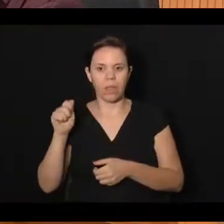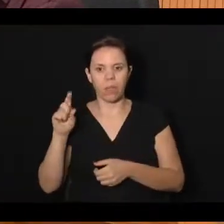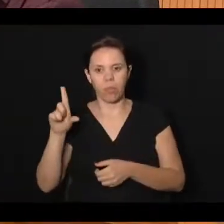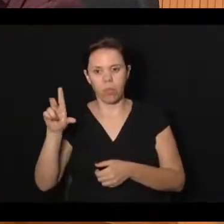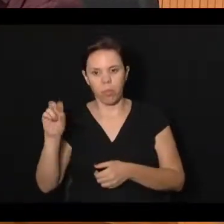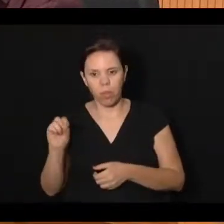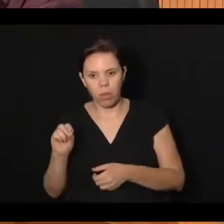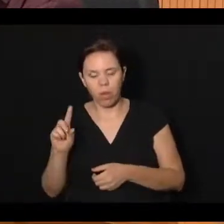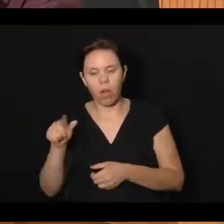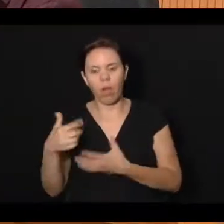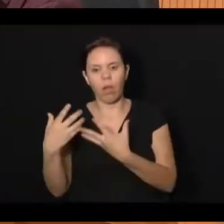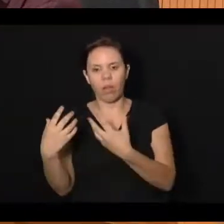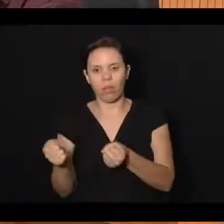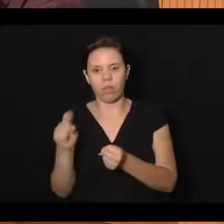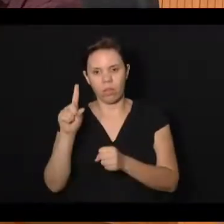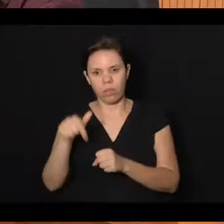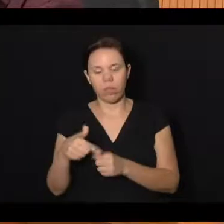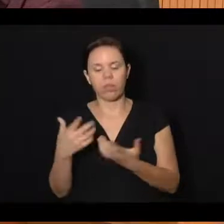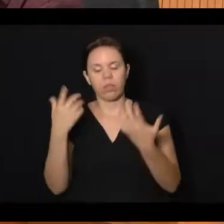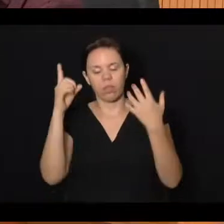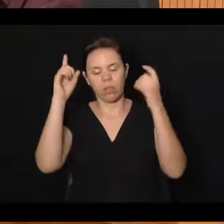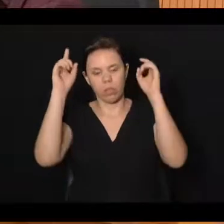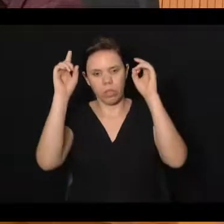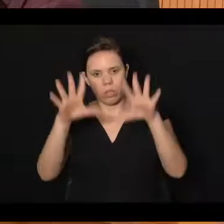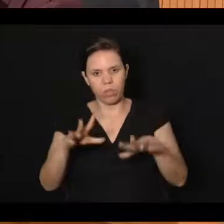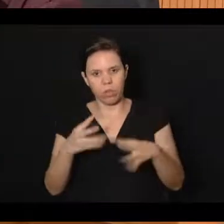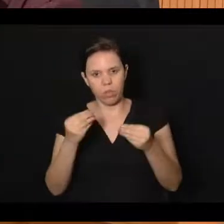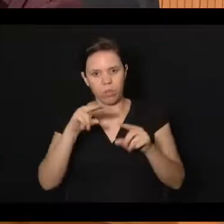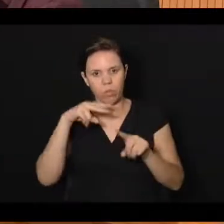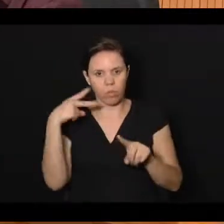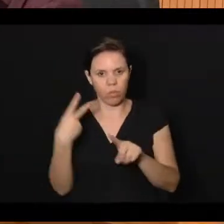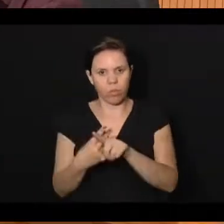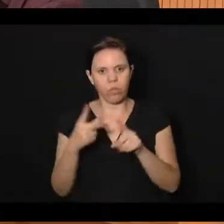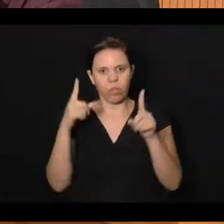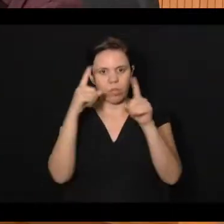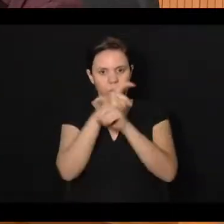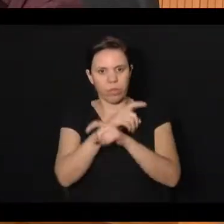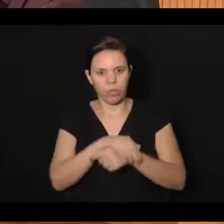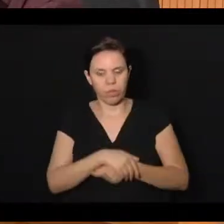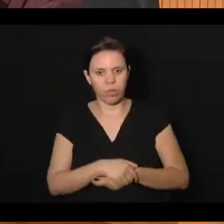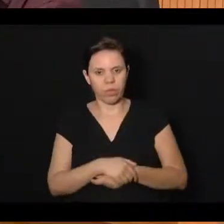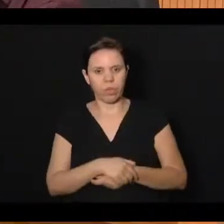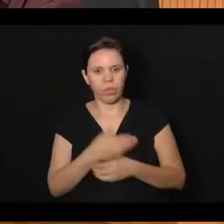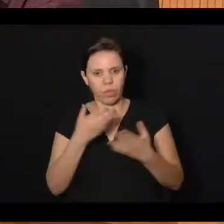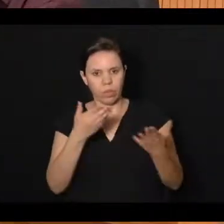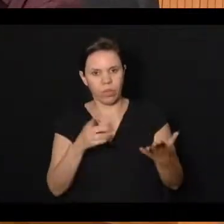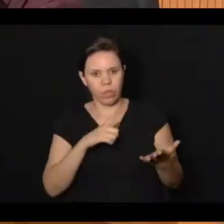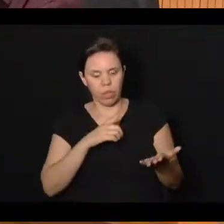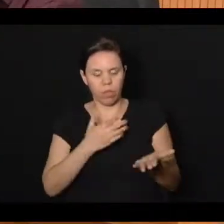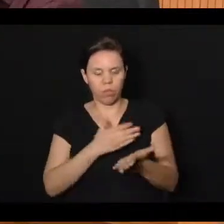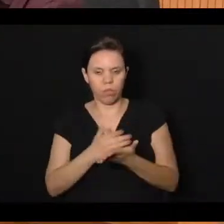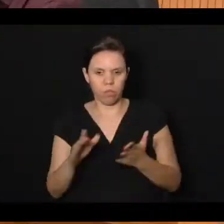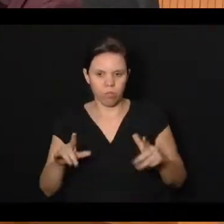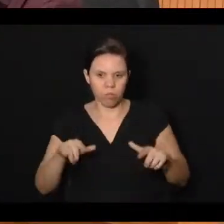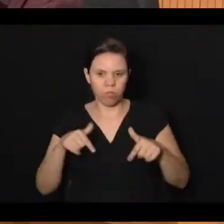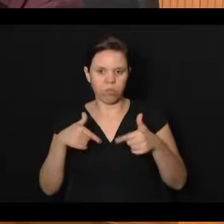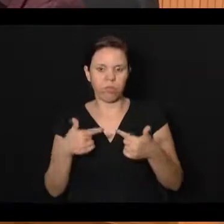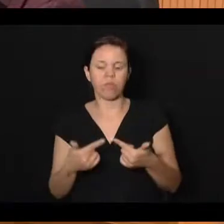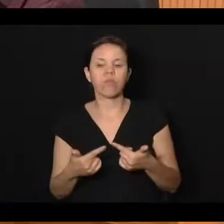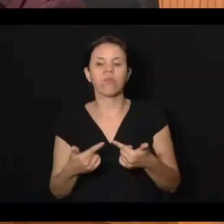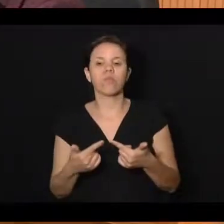que abraça a causa viu parabéns e que deus te abençoe muito porque dificilmente então você deu o pontapé inicial é a semente